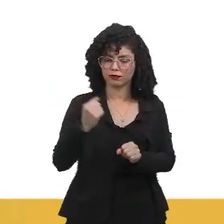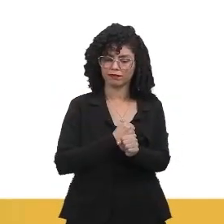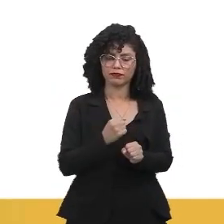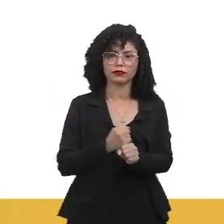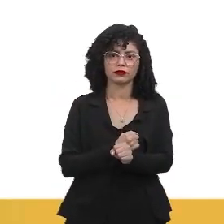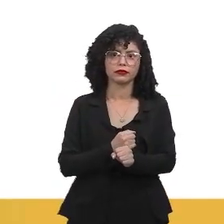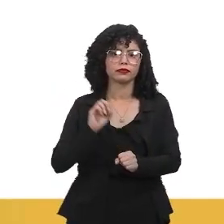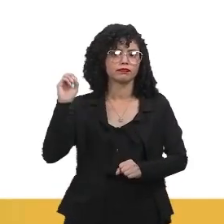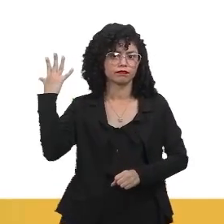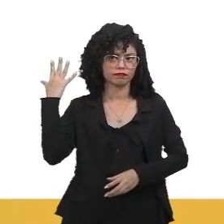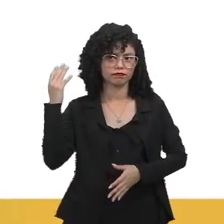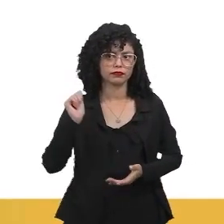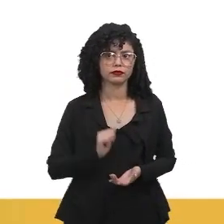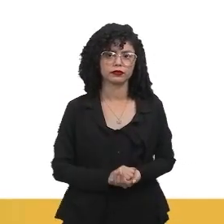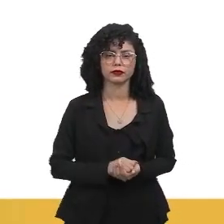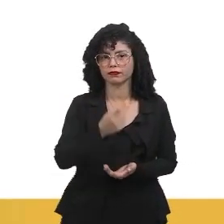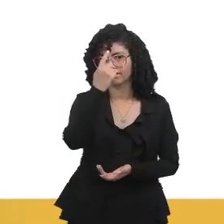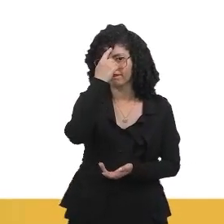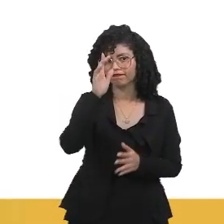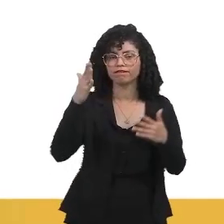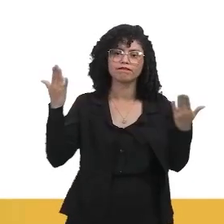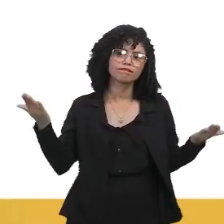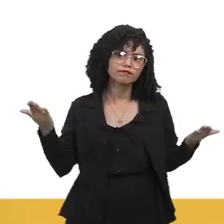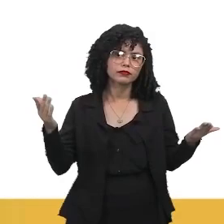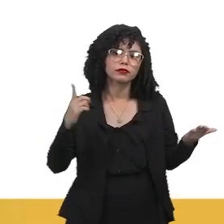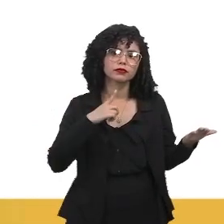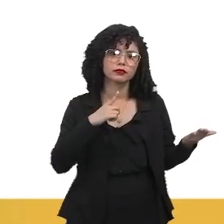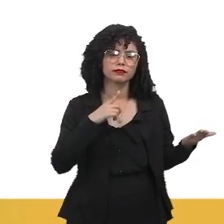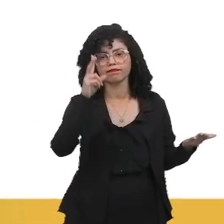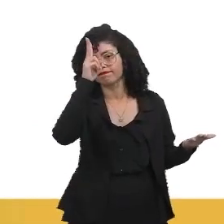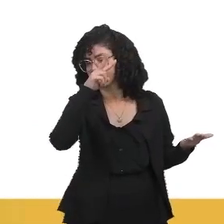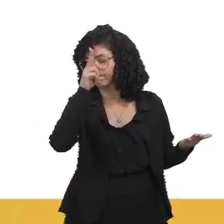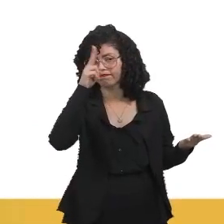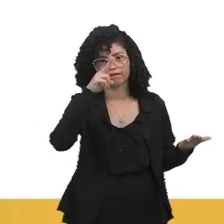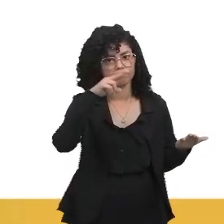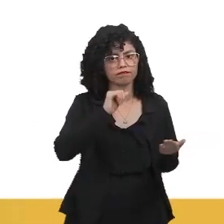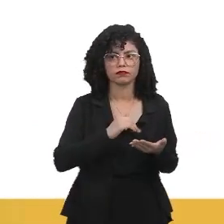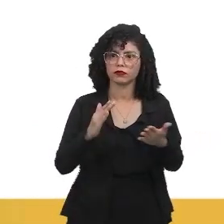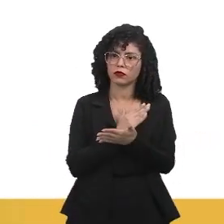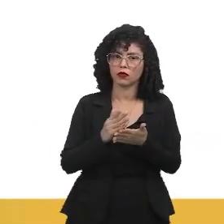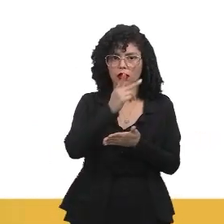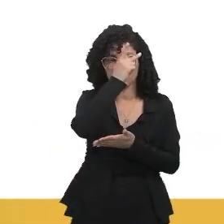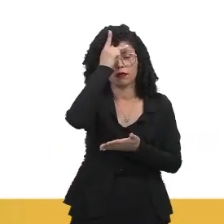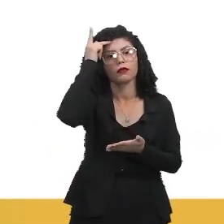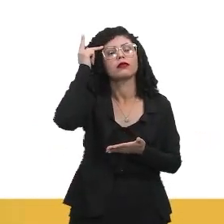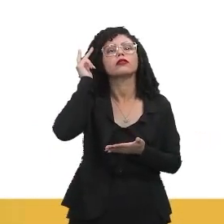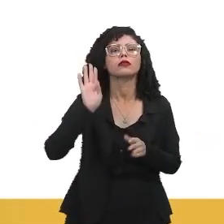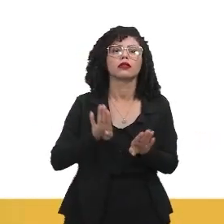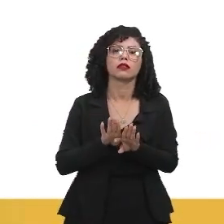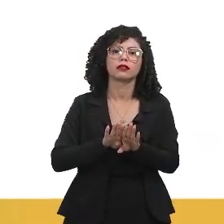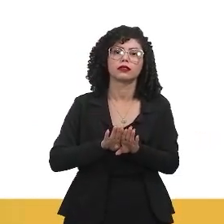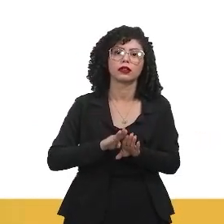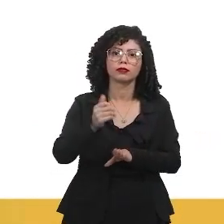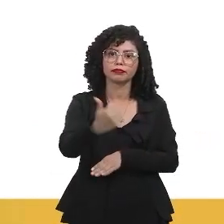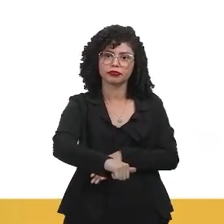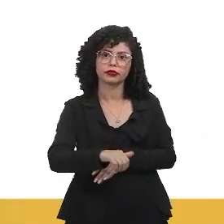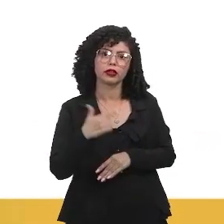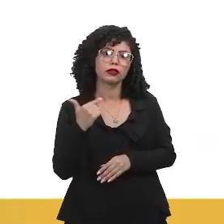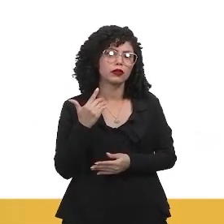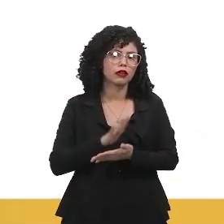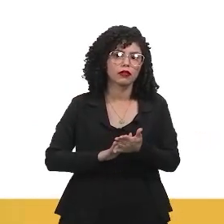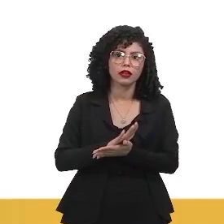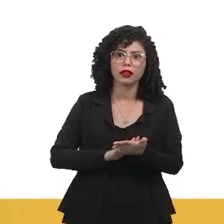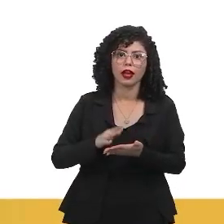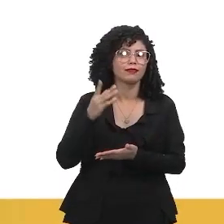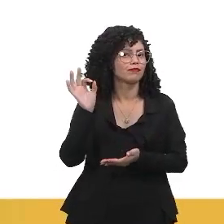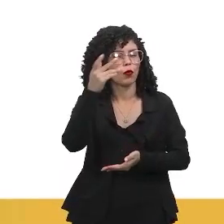evento, eu imagino que ninguém lembra alguma pessoa que foi punido. Isso é porque realmente até hoje